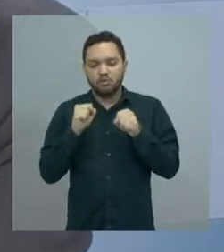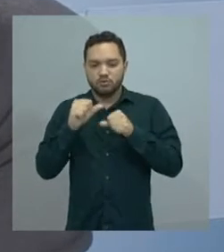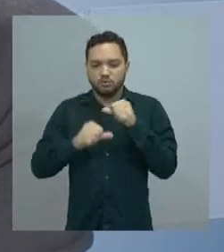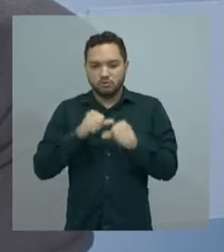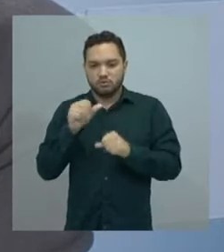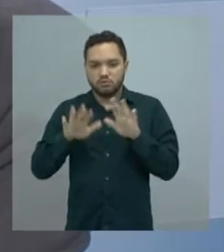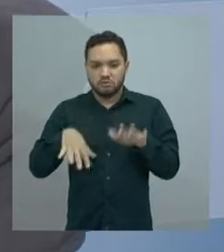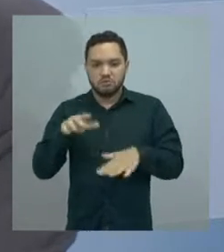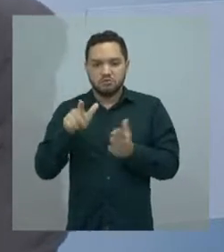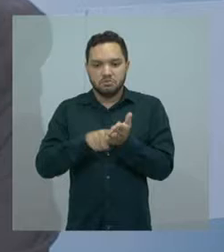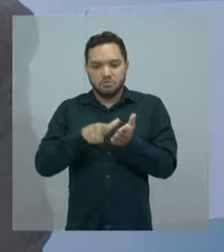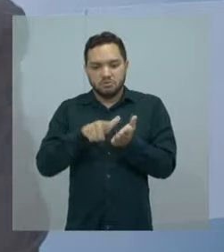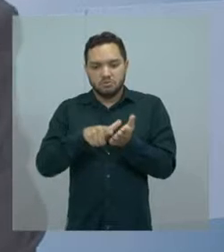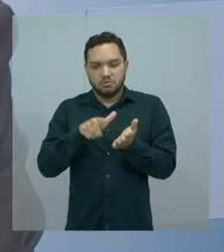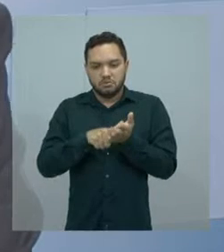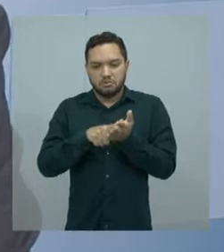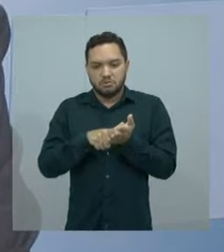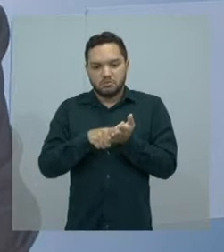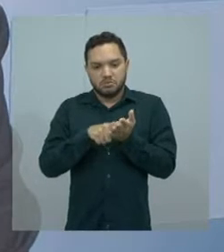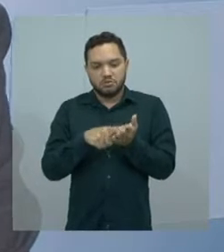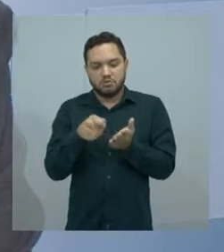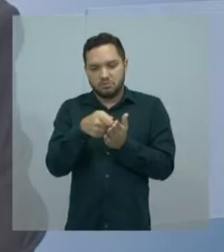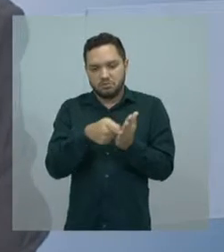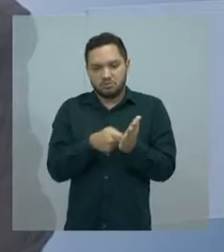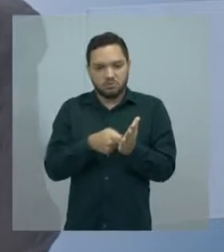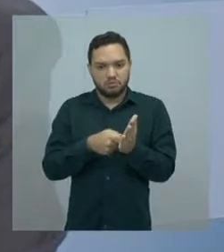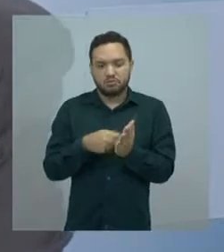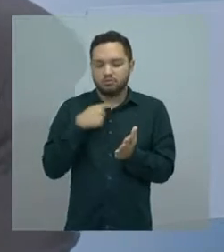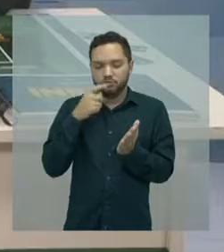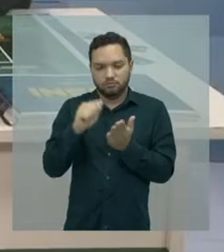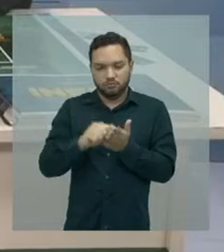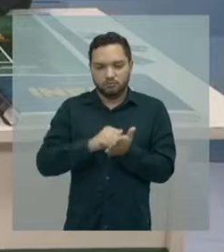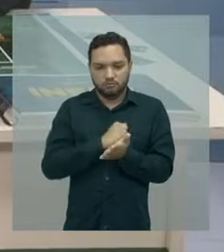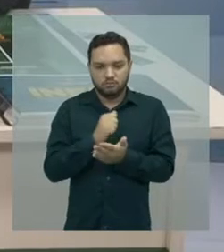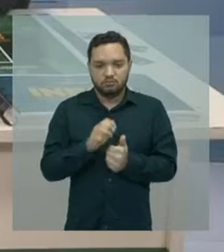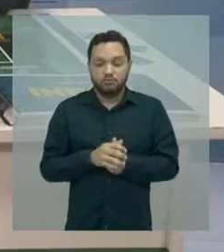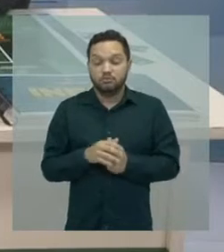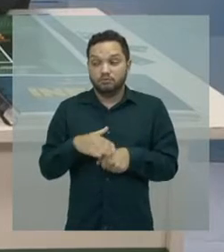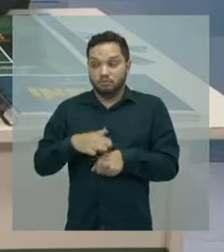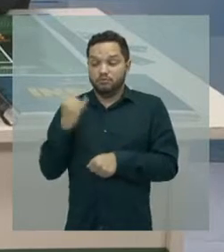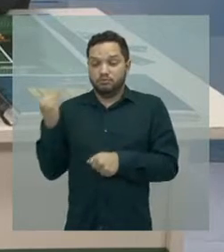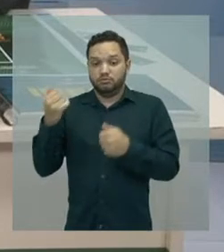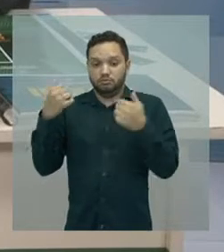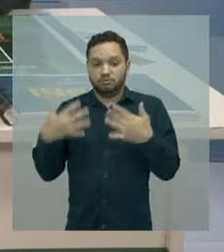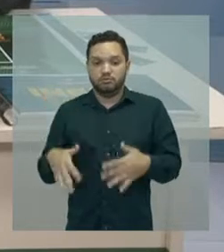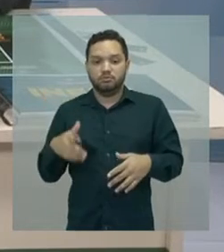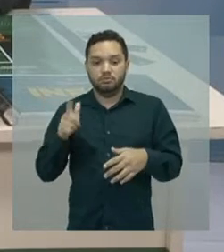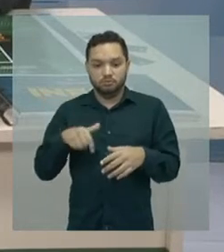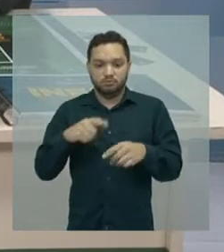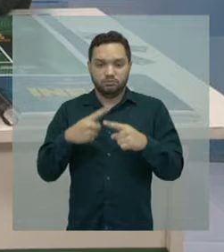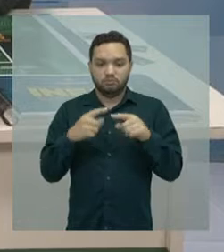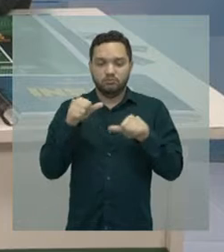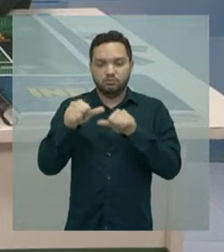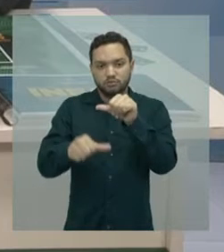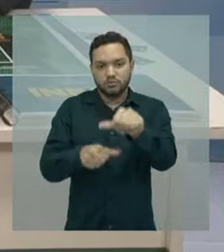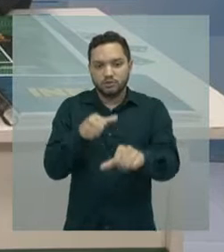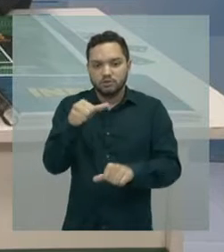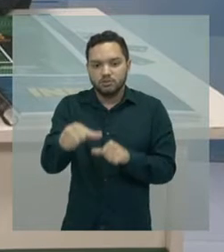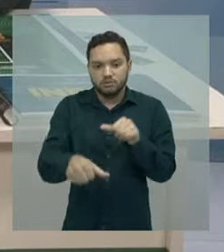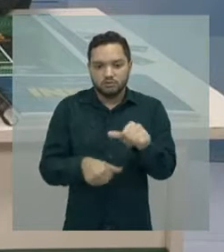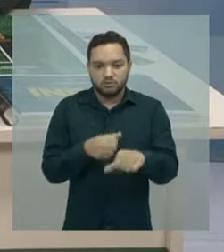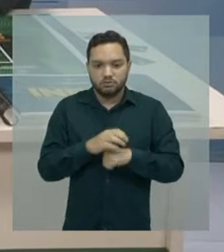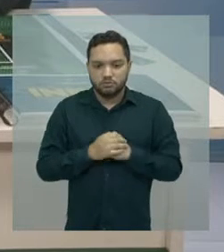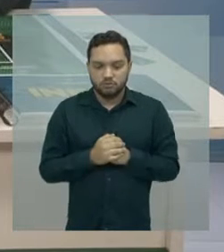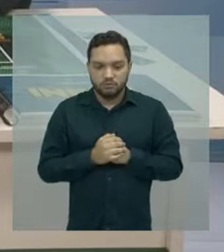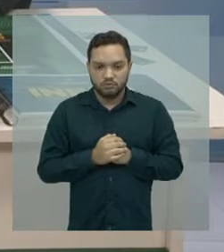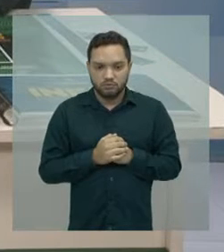vezes o papel você fica definitivo. Você escreve no papel, você não vai apagar. O mais importante que você falou aí foi essa questão da mudança. É uma coisa